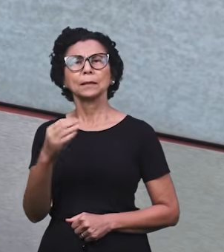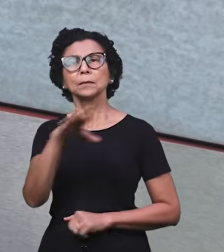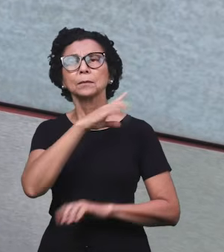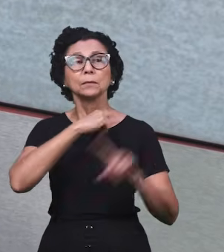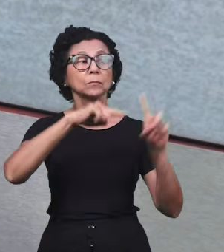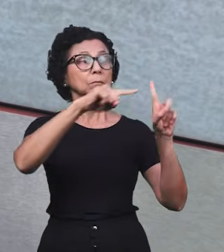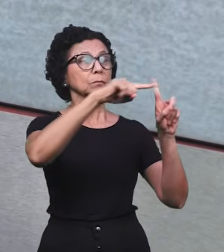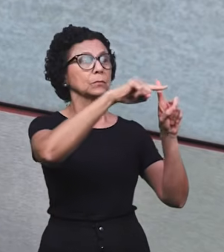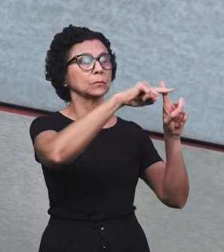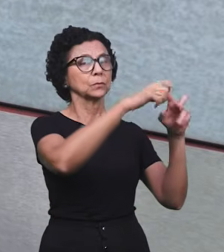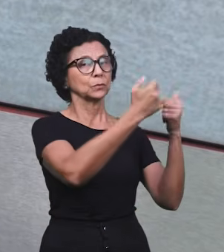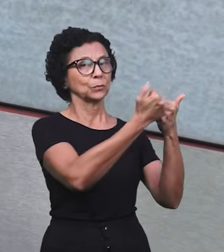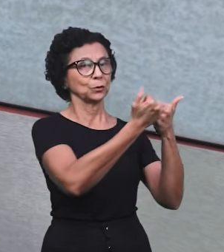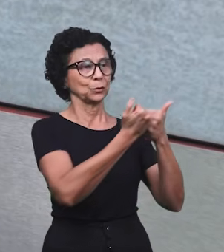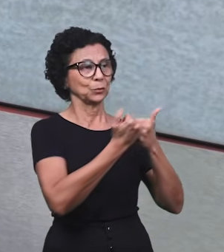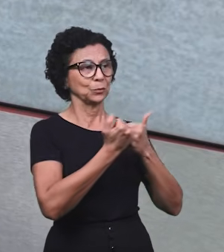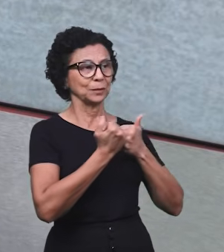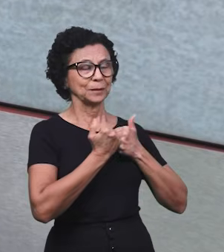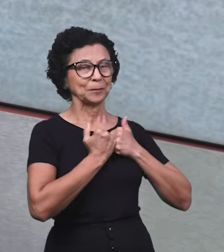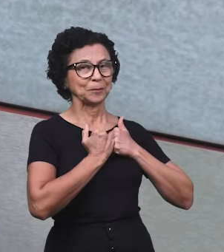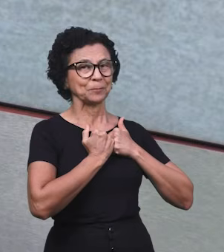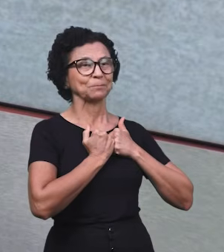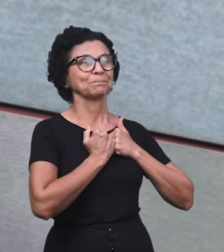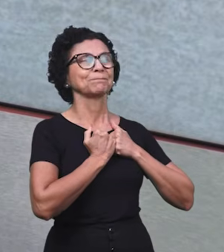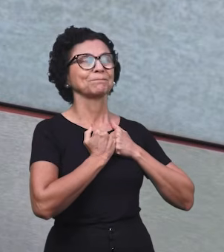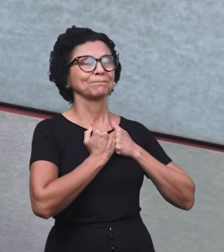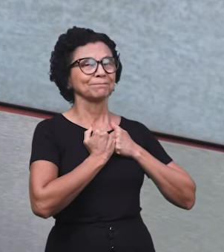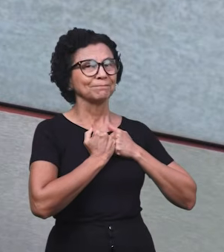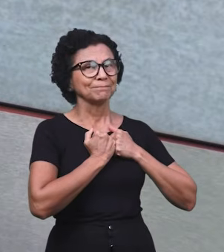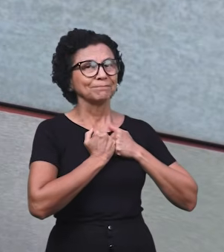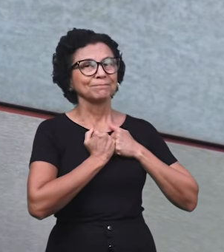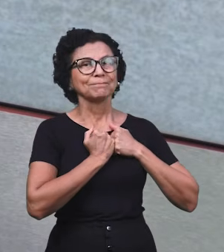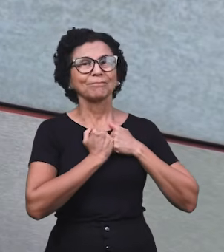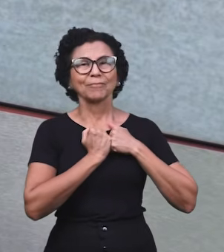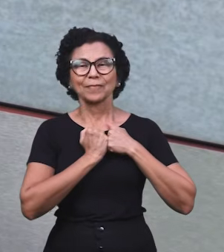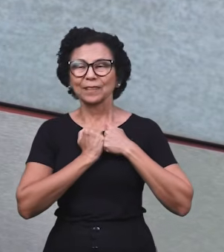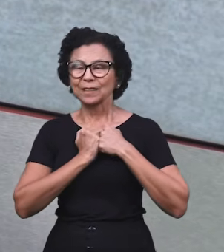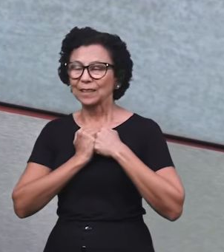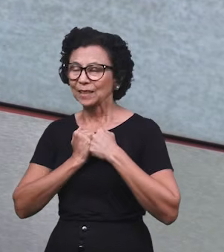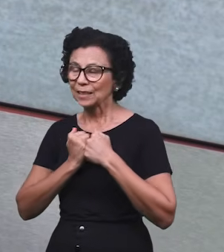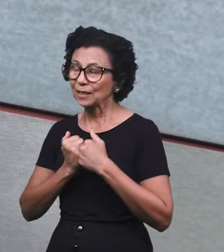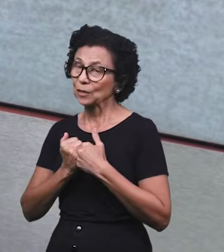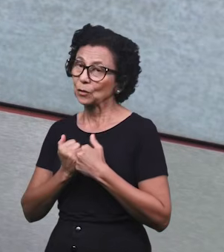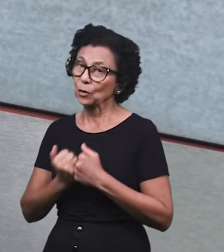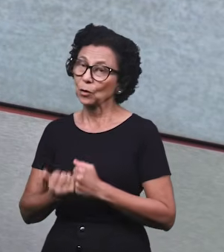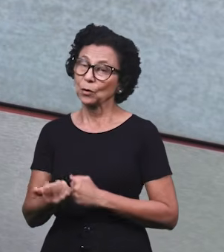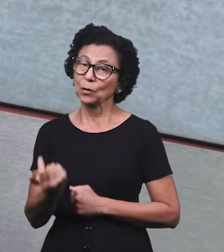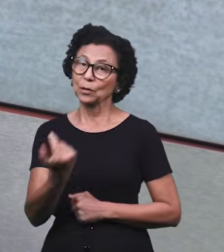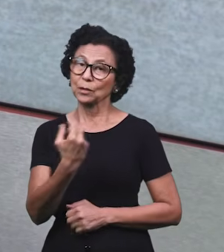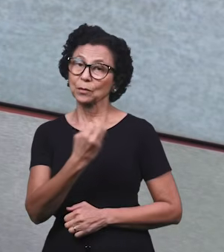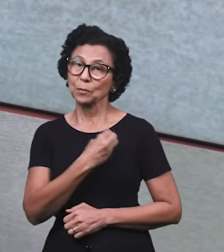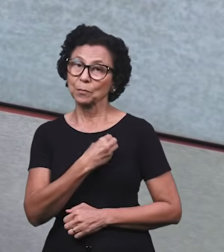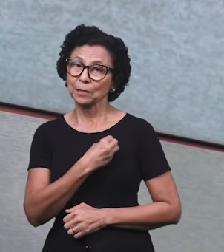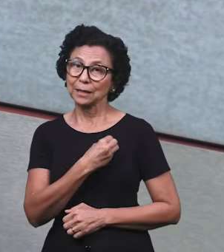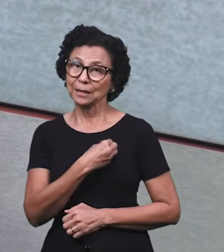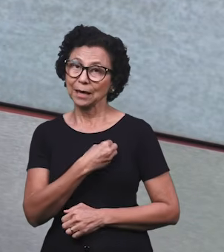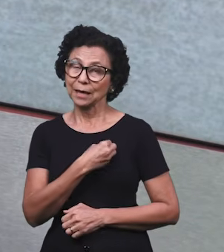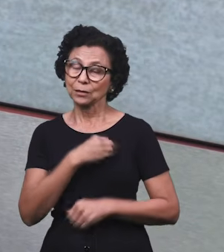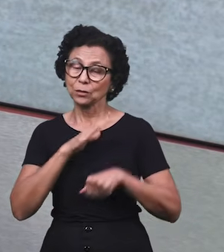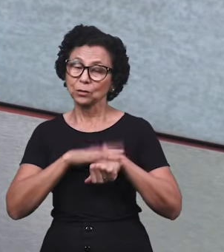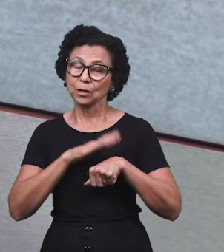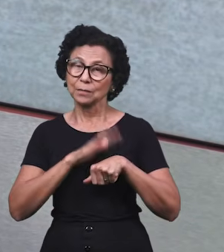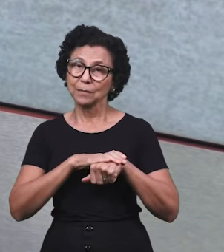lugar. E aí, com a morte de Jesus, o preço do pecado que era para nós pagarmos com a nossa própria